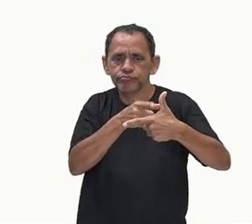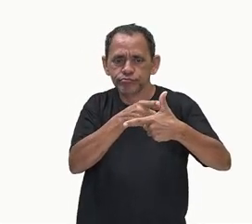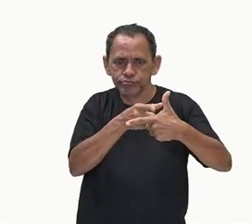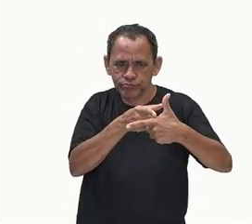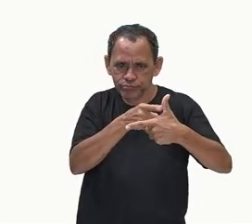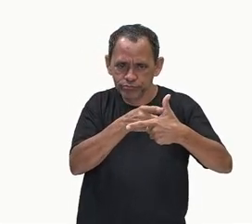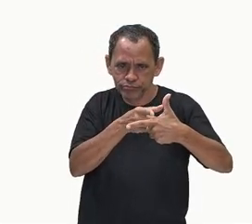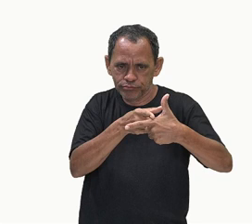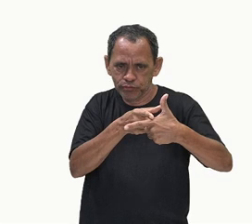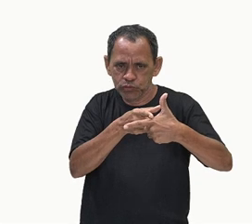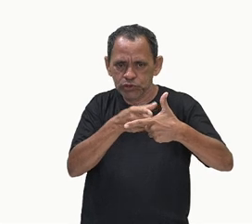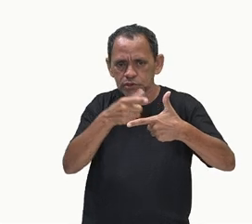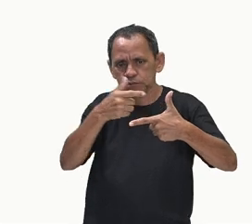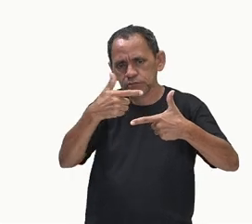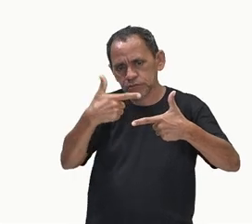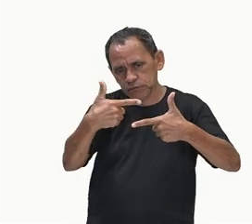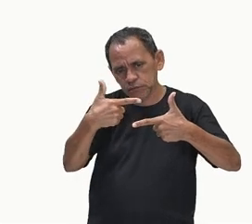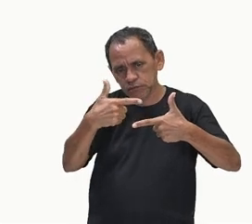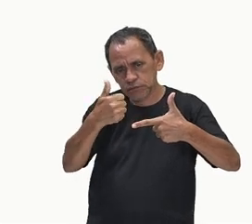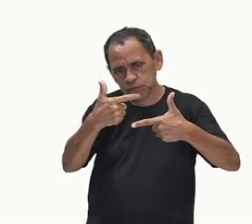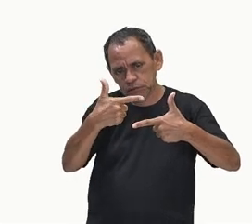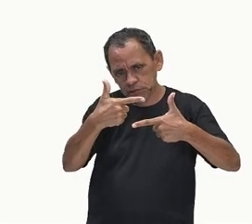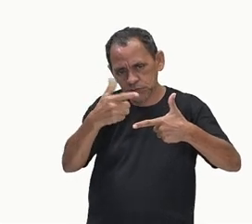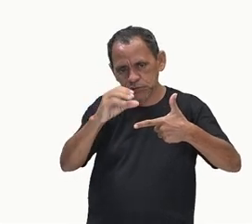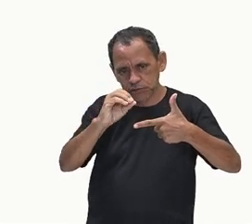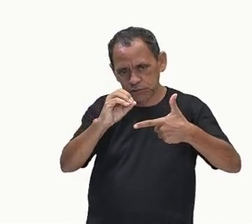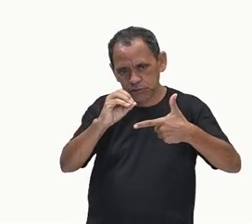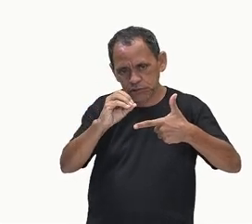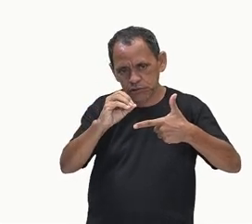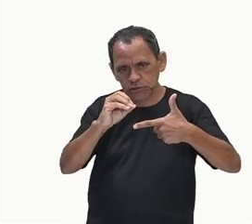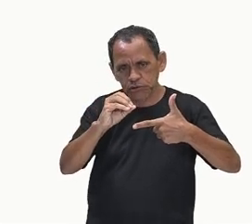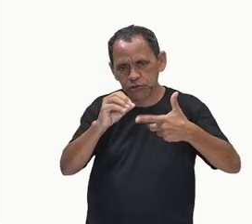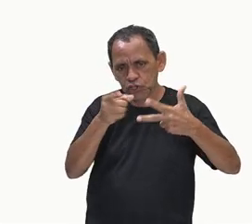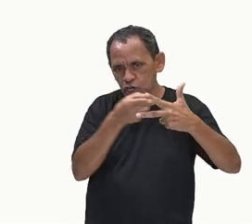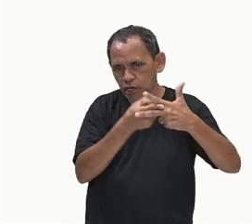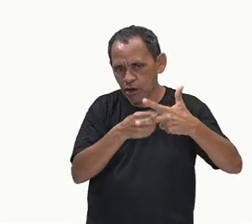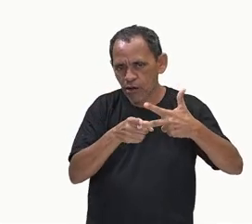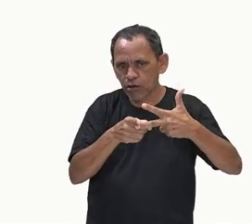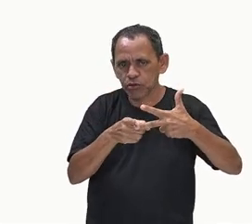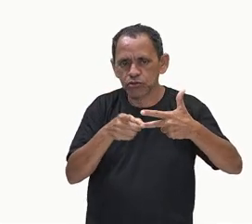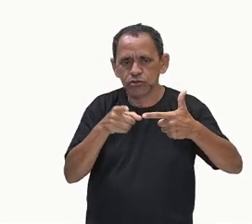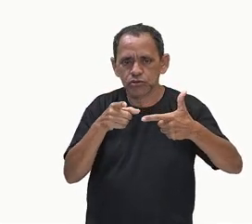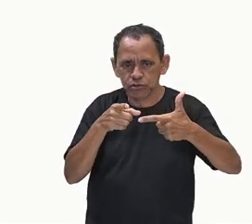120º e tem dois lados né um lado mede 13